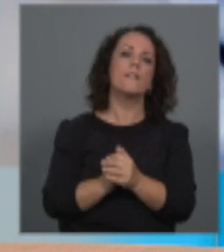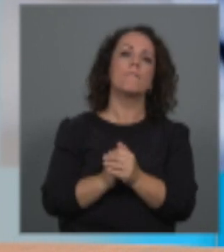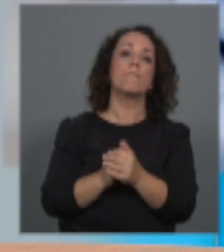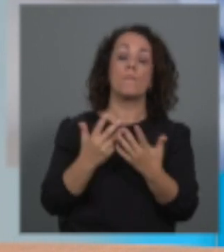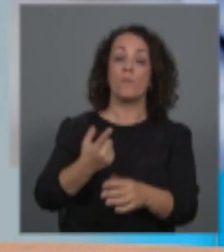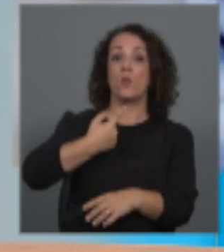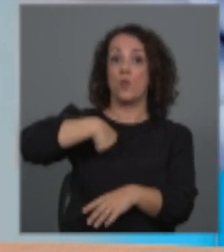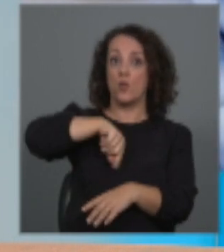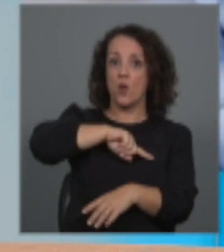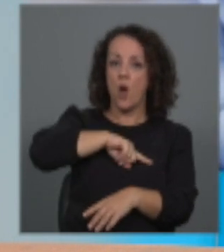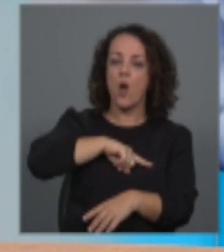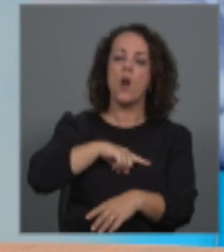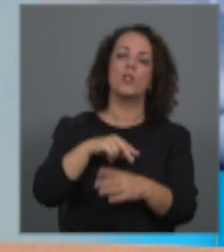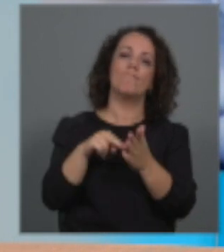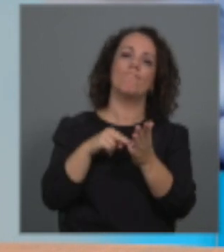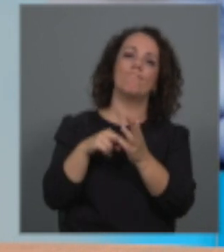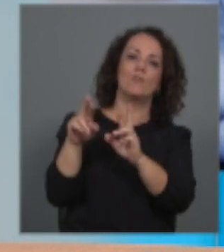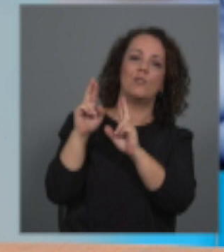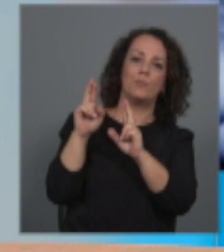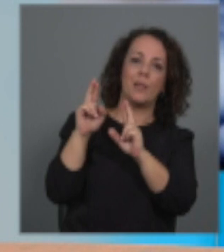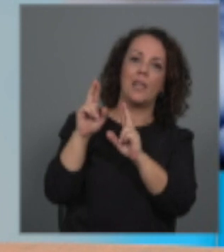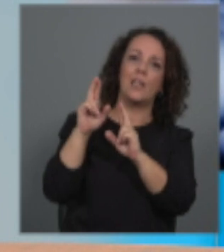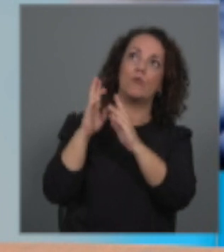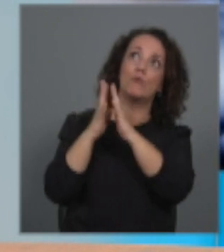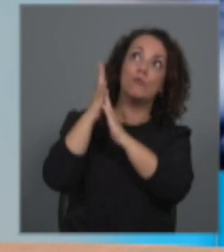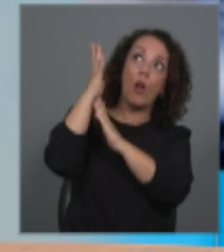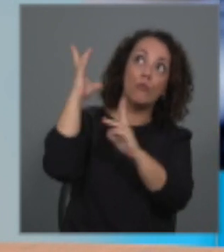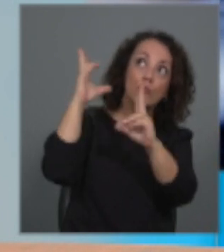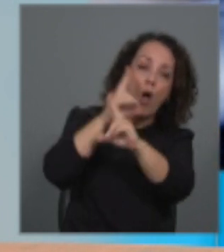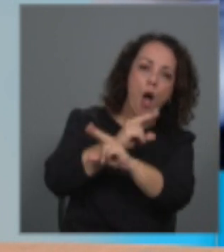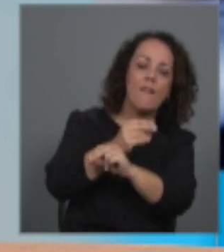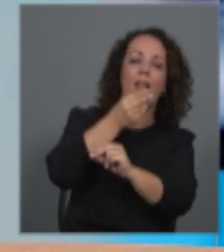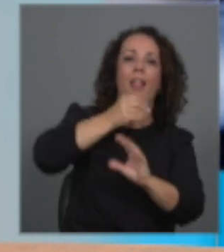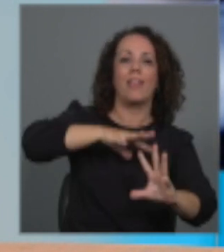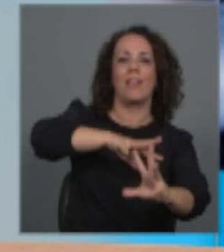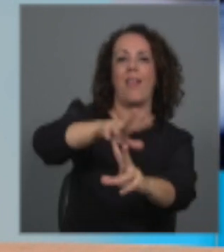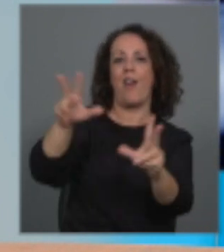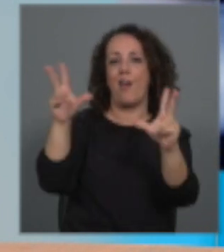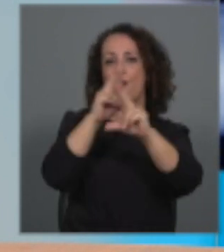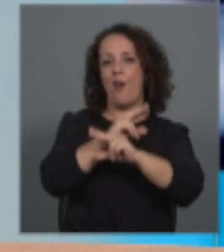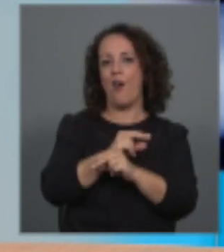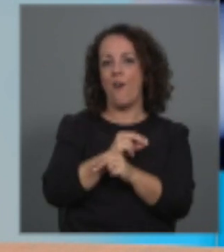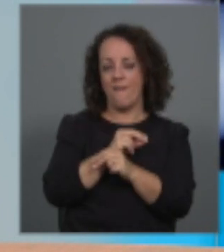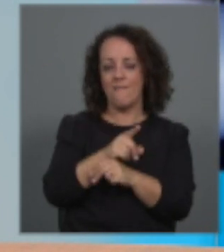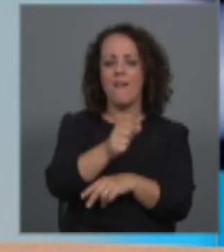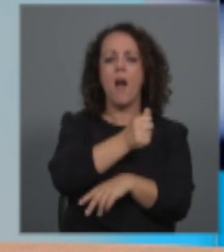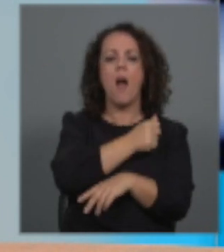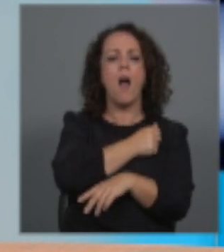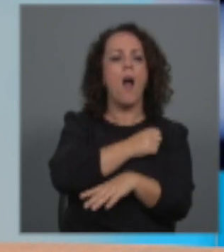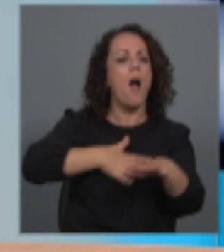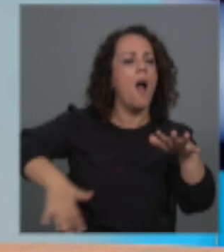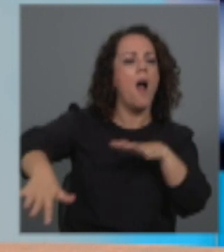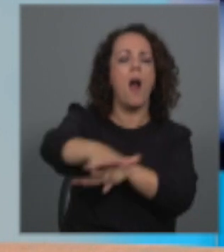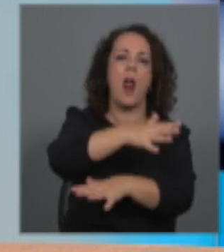nós esperamos os novos céus e a nova terra, onde habitará a justiça.